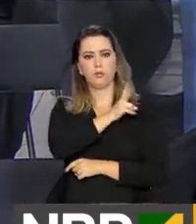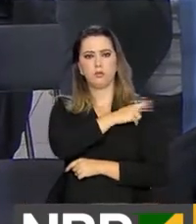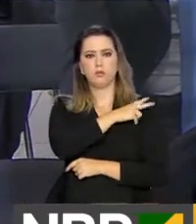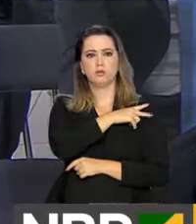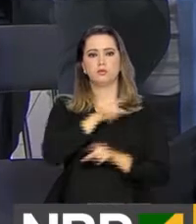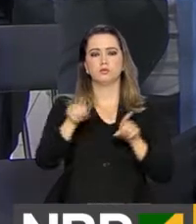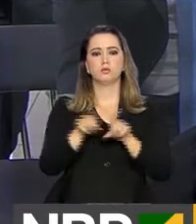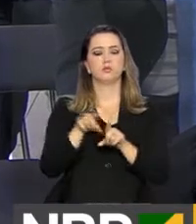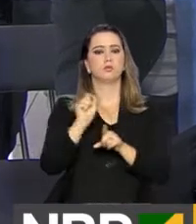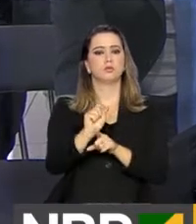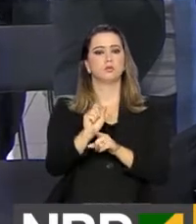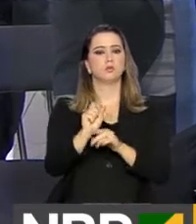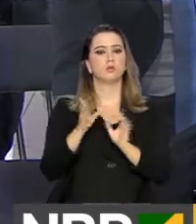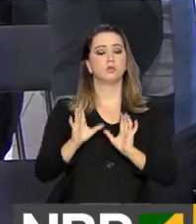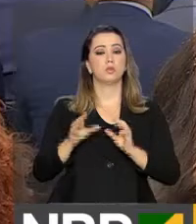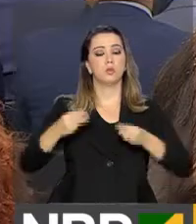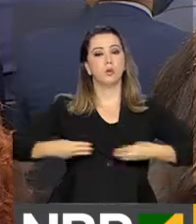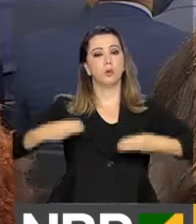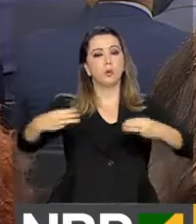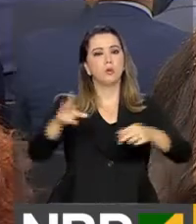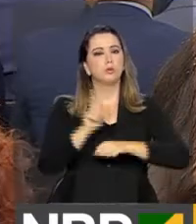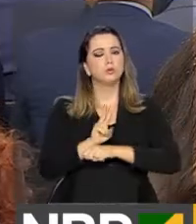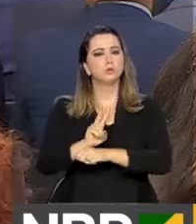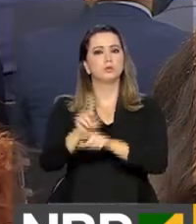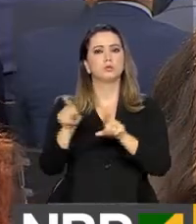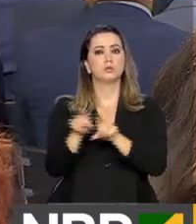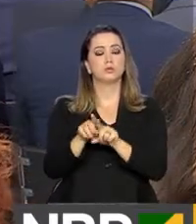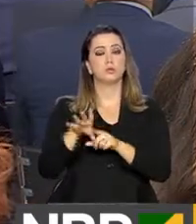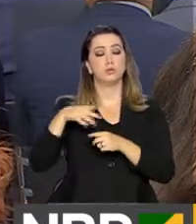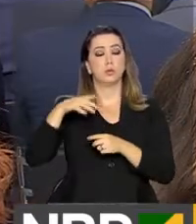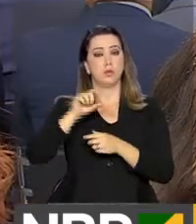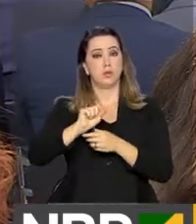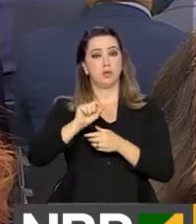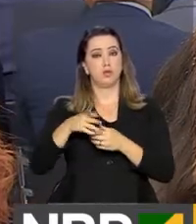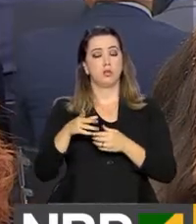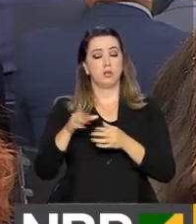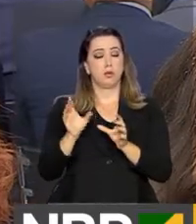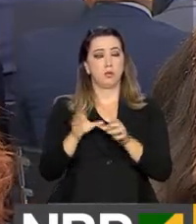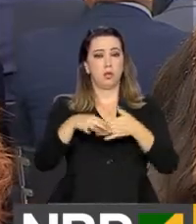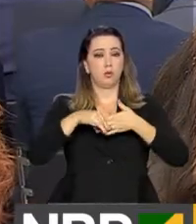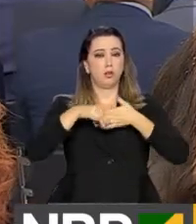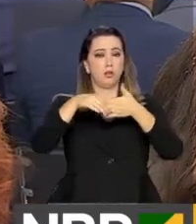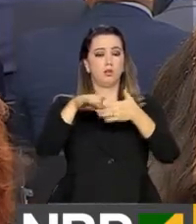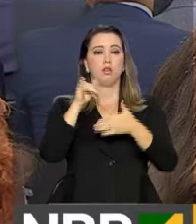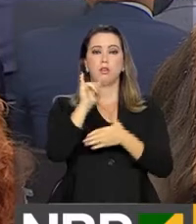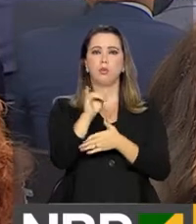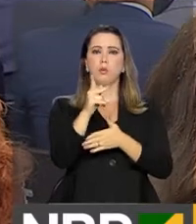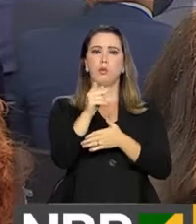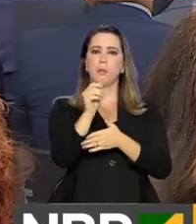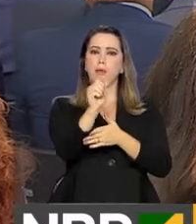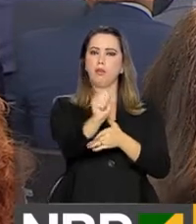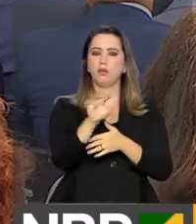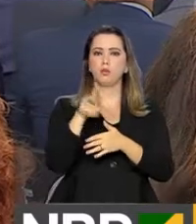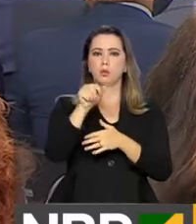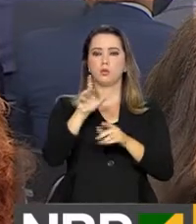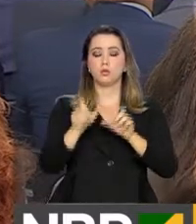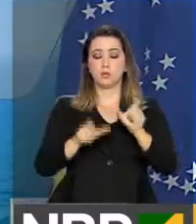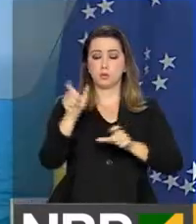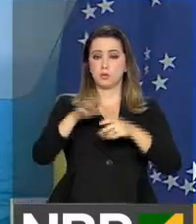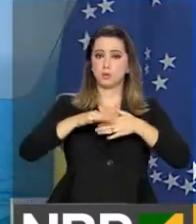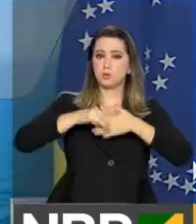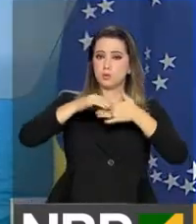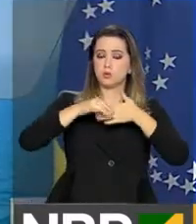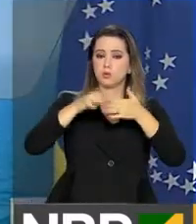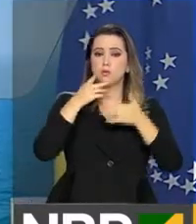geral do ministério da defesa o ernesto lozardo ideia enfim as autoridades todas e